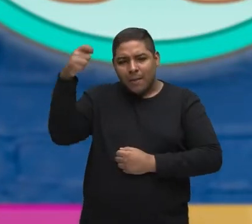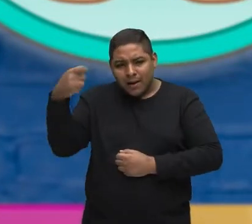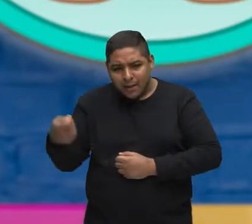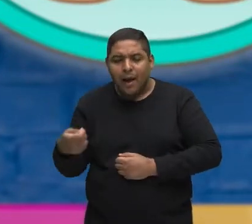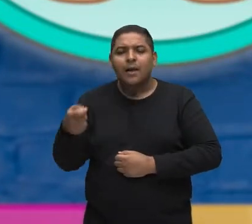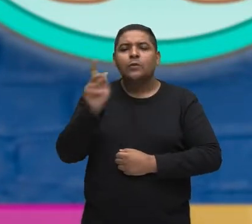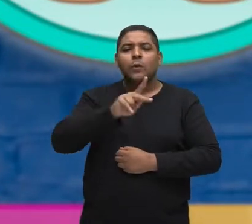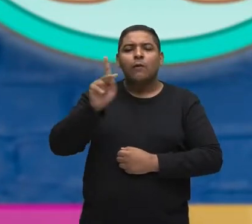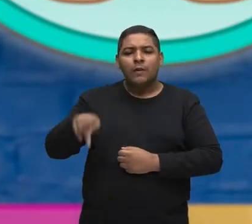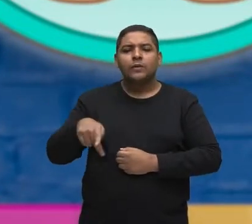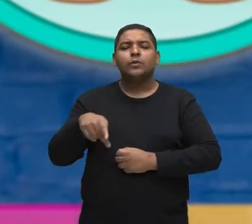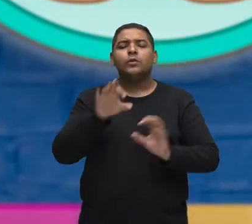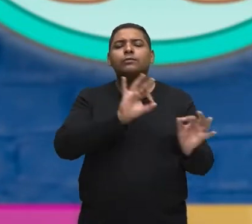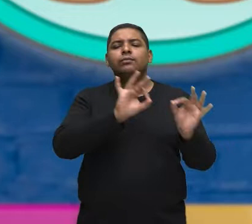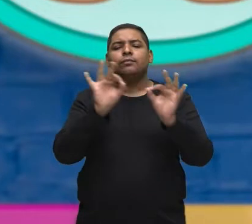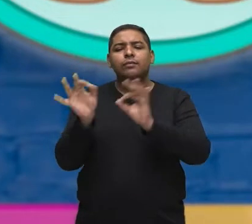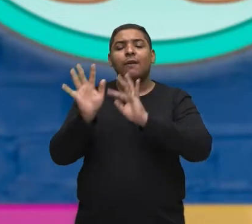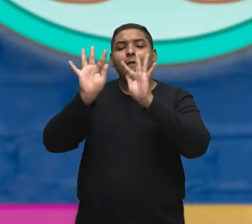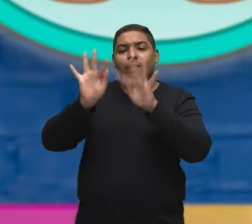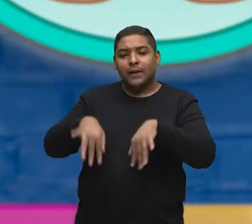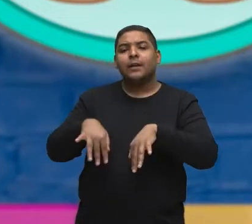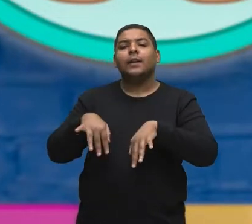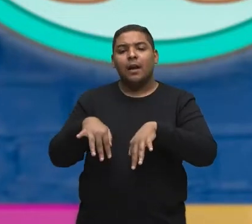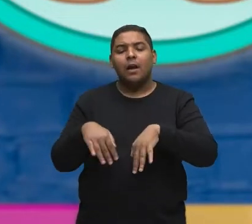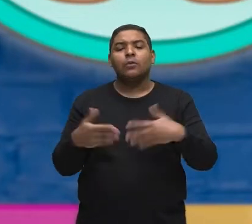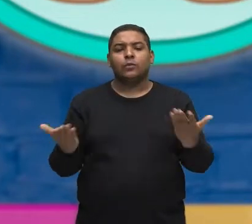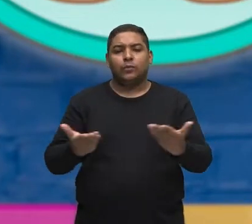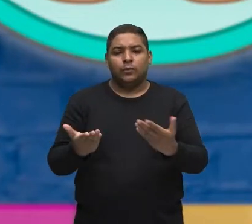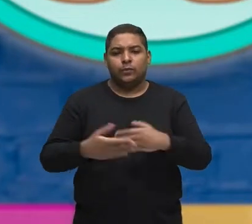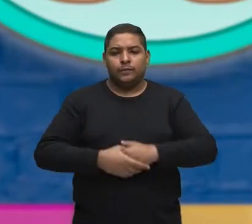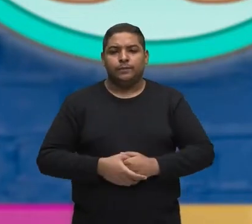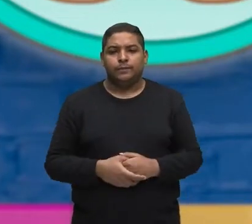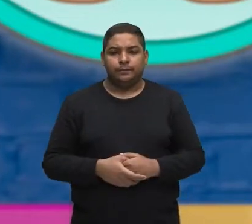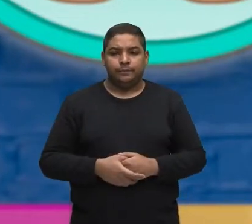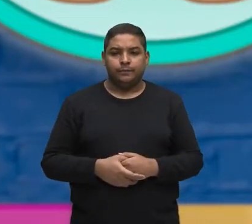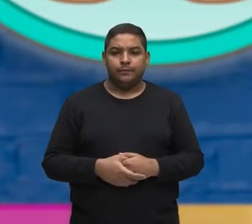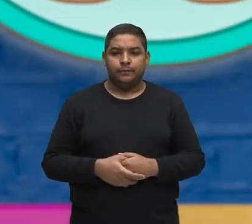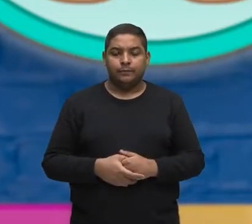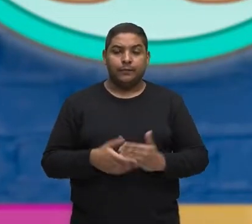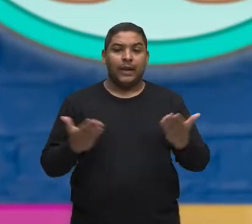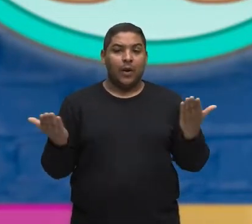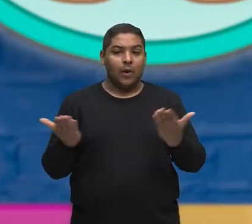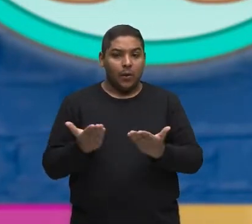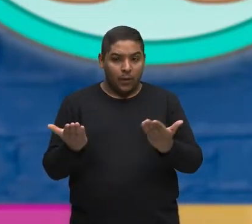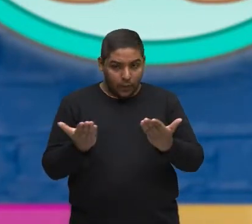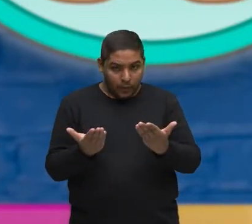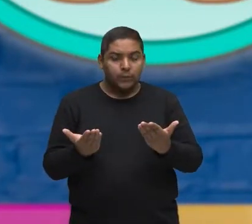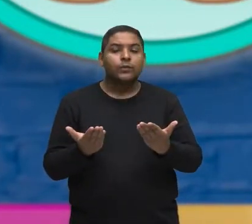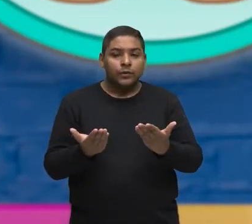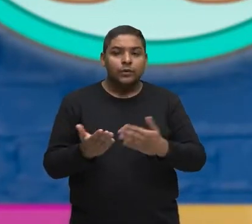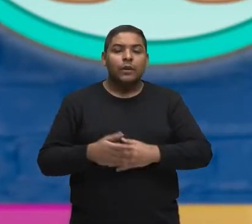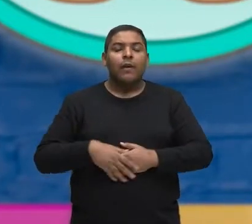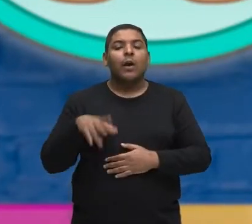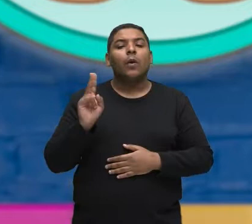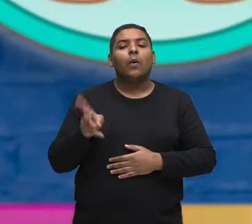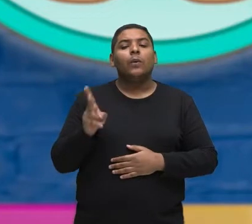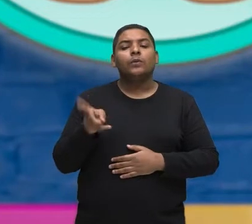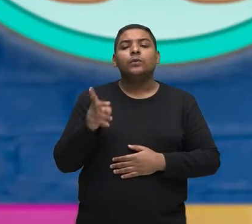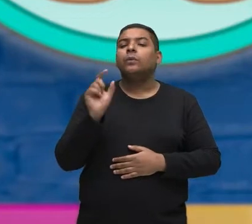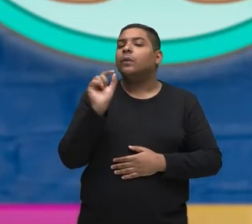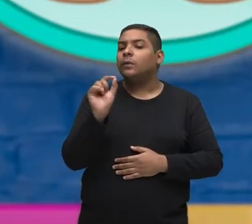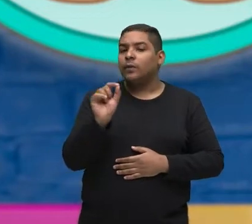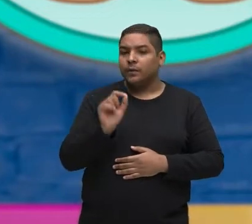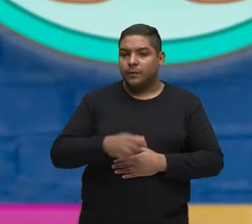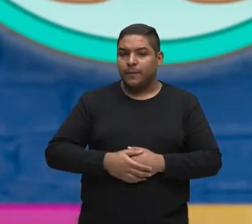passado hoje, né, aqui ao final do nosso programa. Então, hoje, o nosso programa ele vai continuar